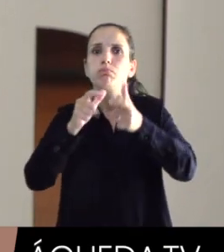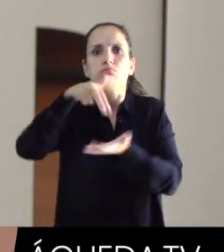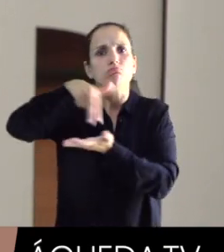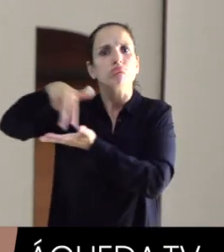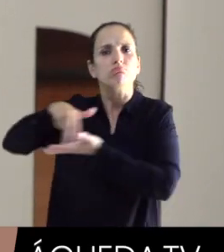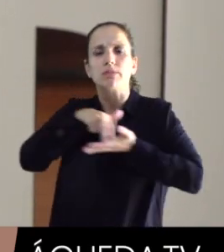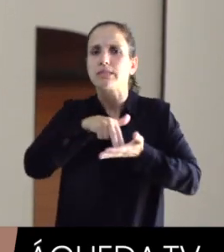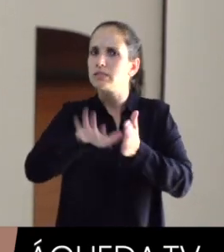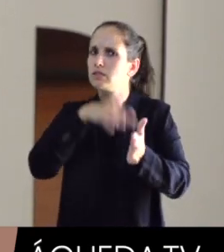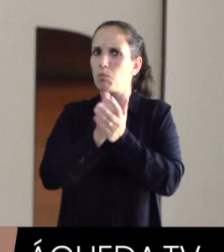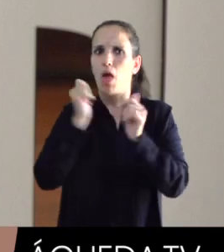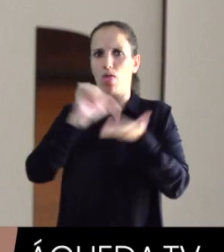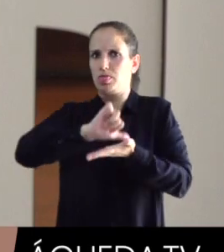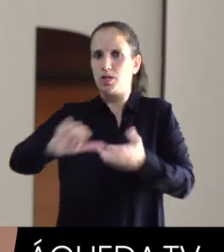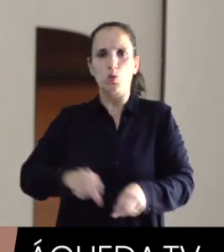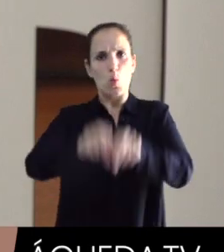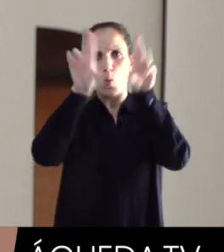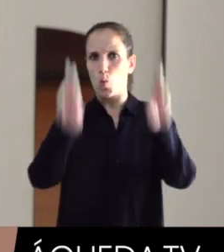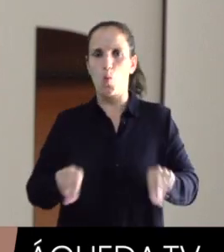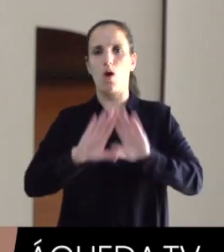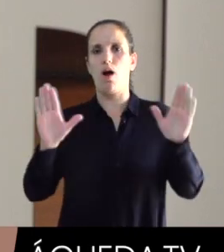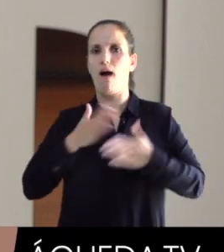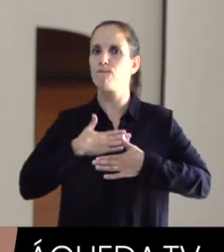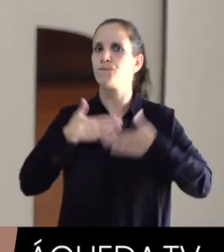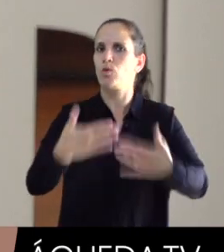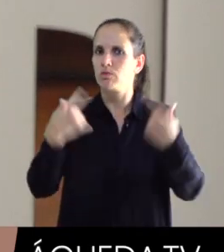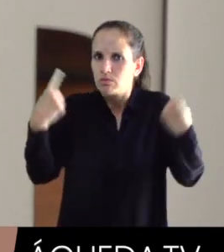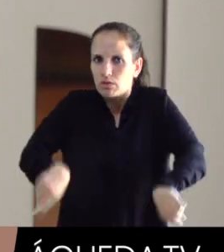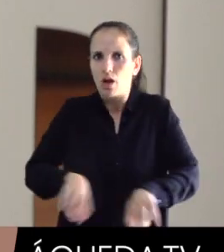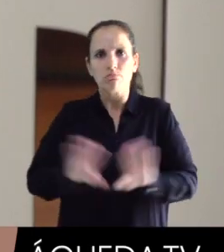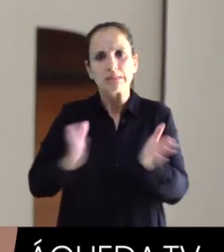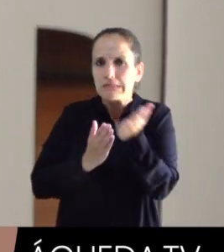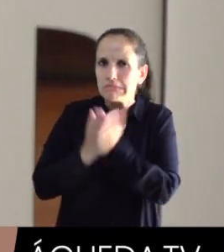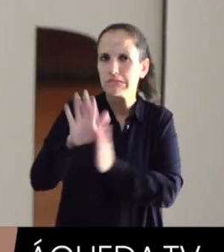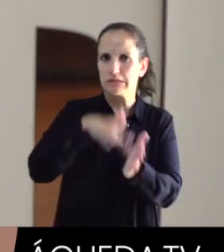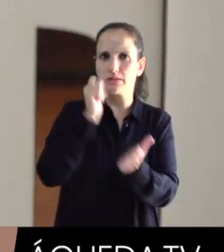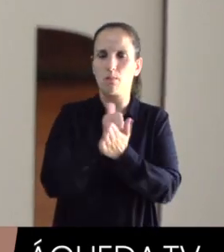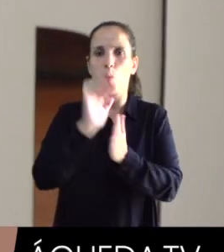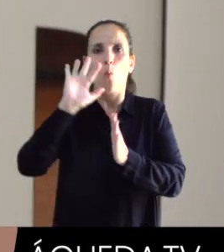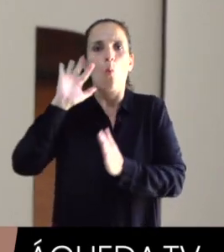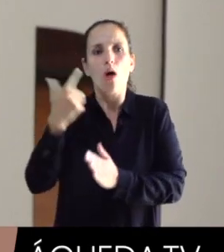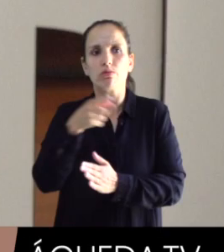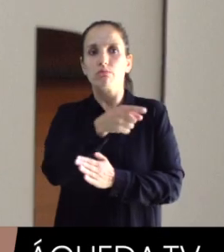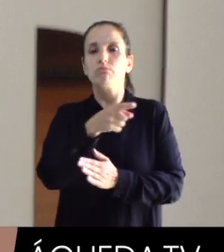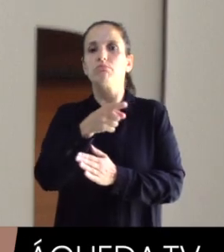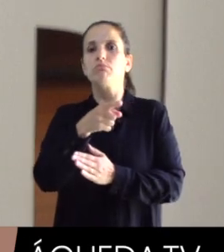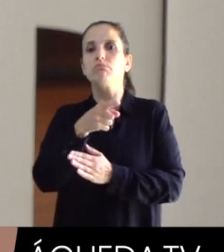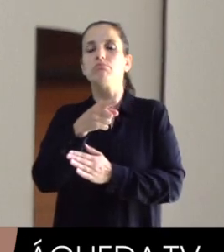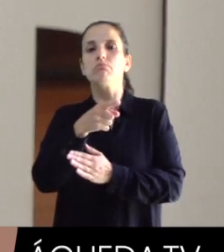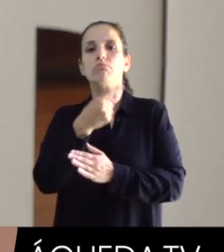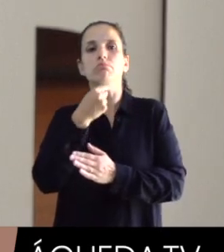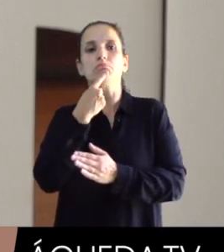rendeu, pois o bom Deus age na hora certa, quando ele suplicarmos